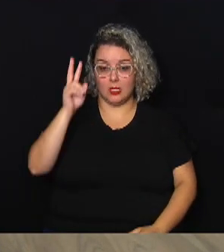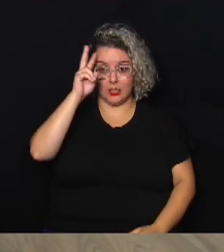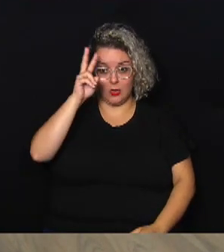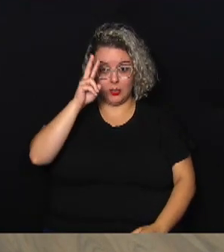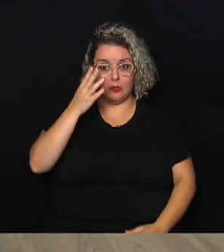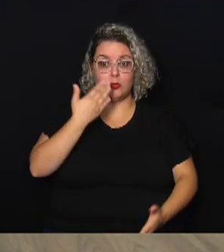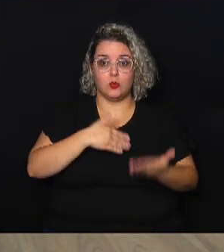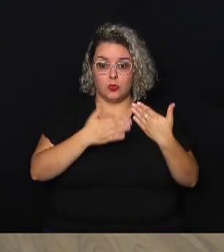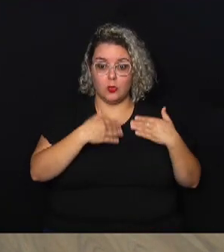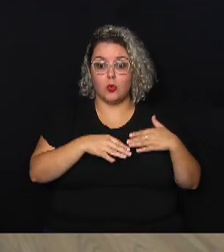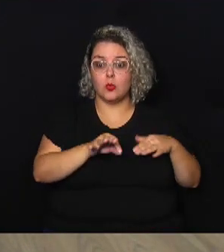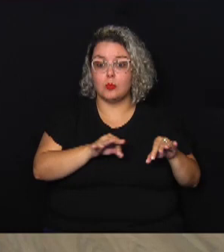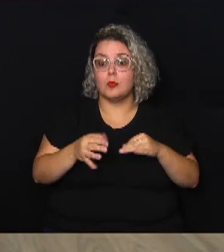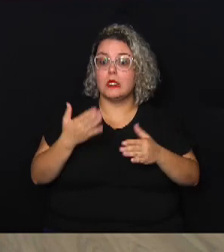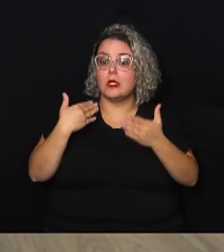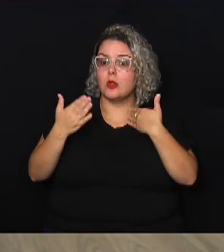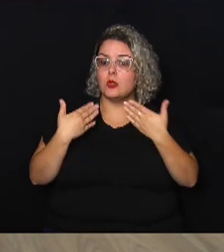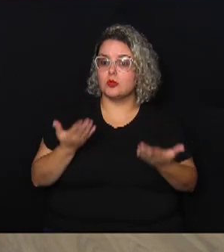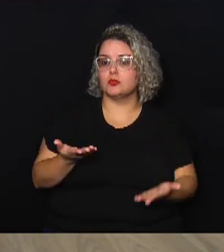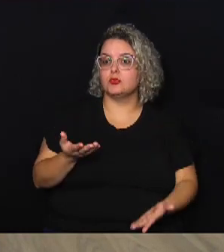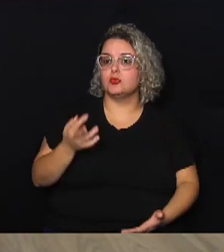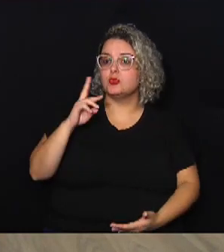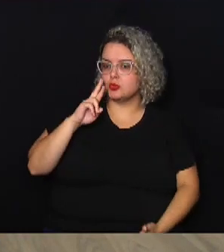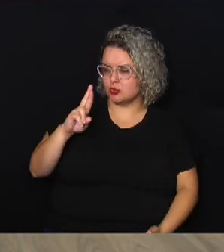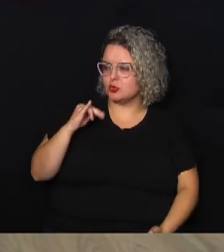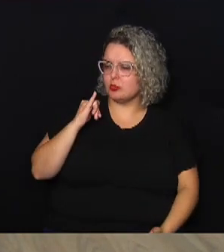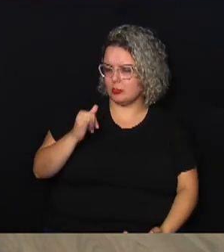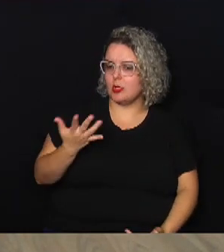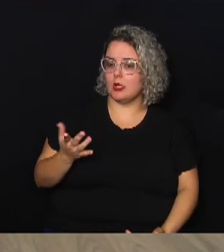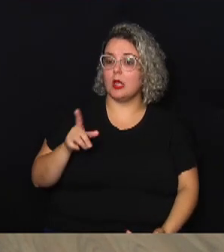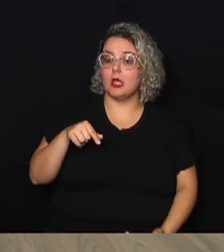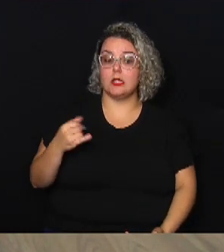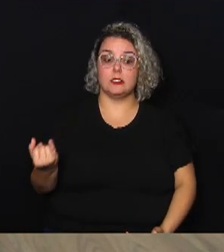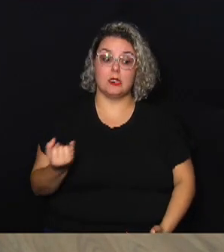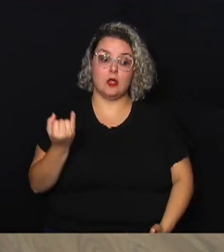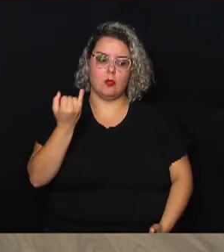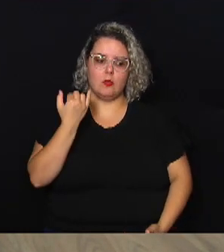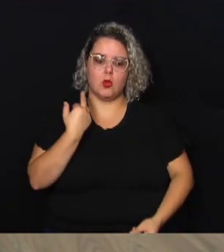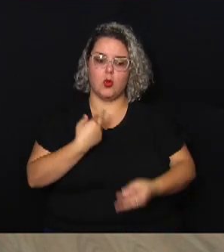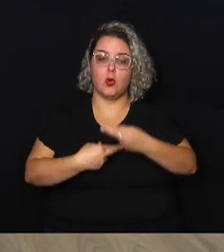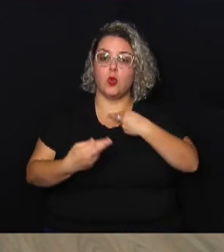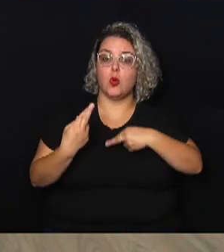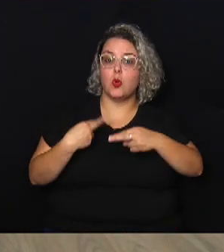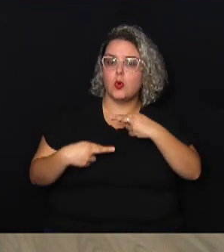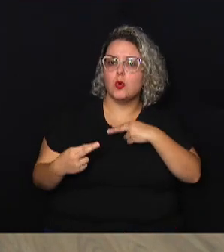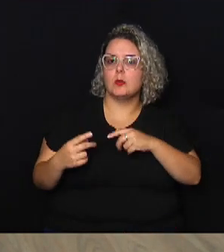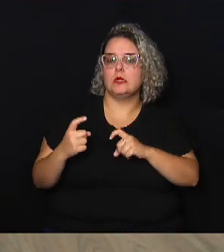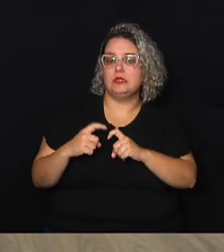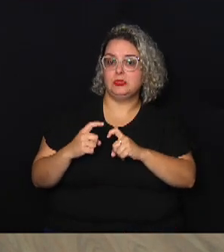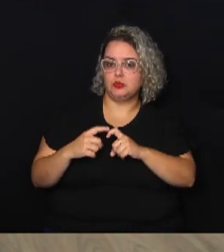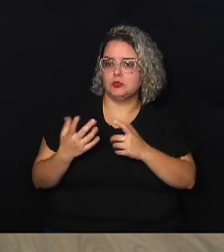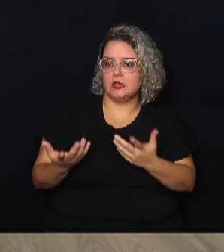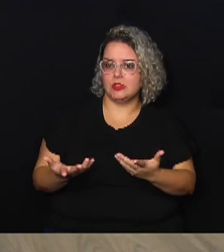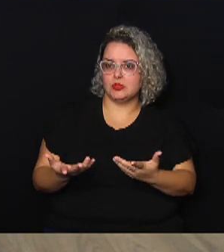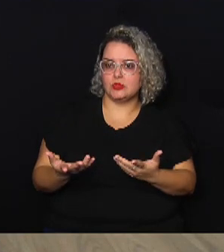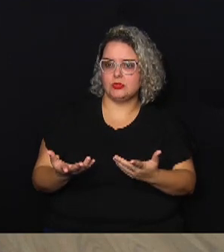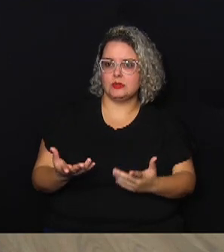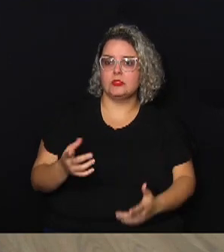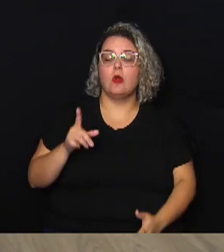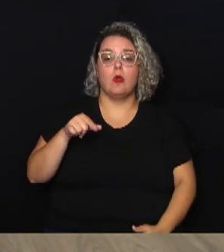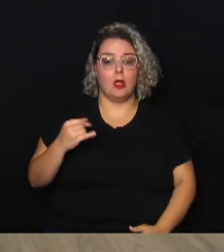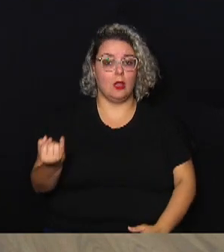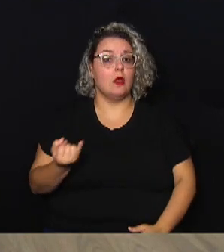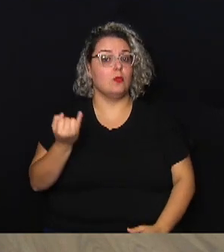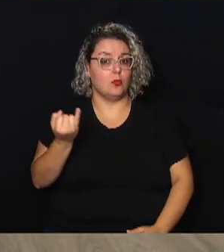programa que a gente conversou, o senhor me disse essa importância, né, de relação com o médico, né? Então vale a gente